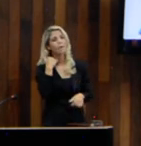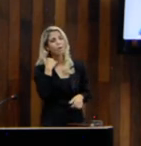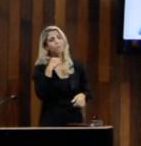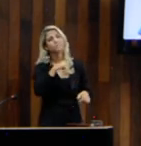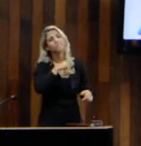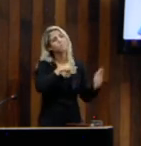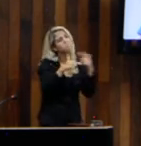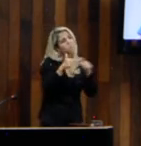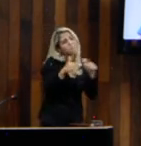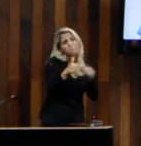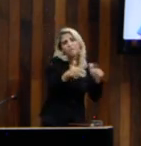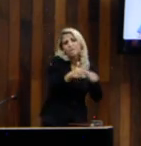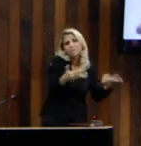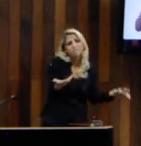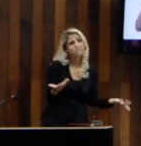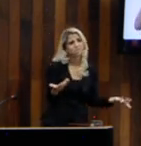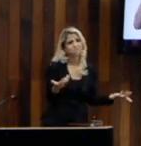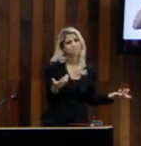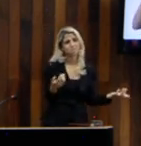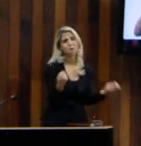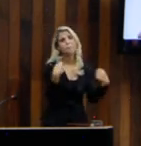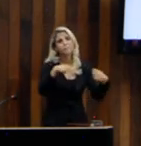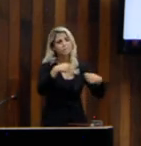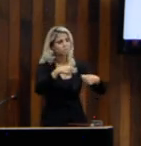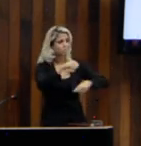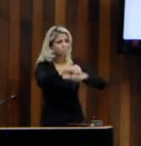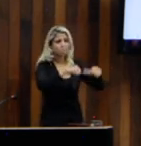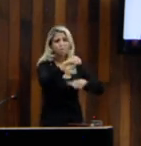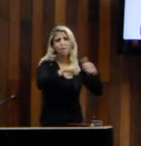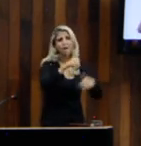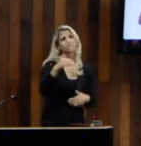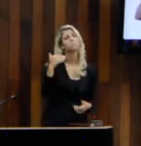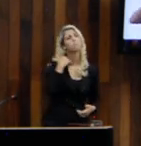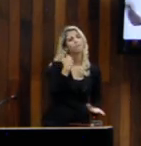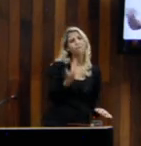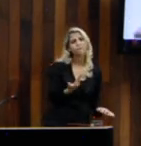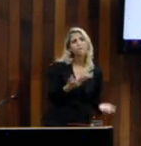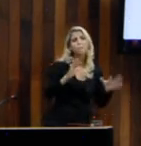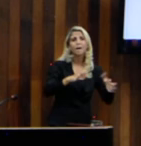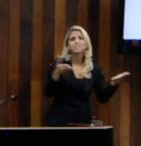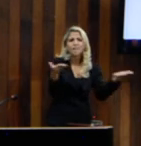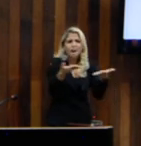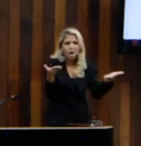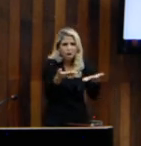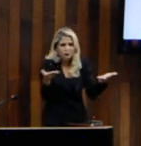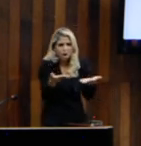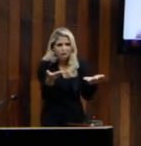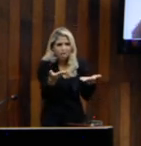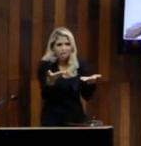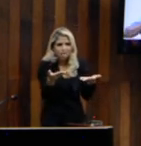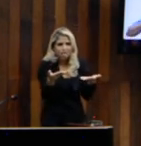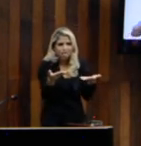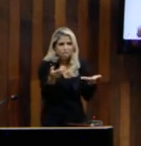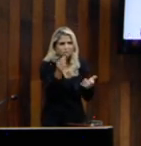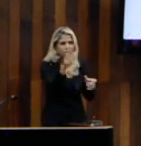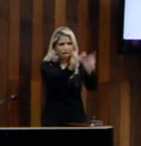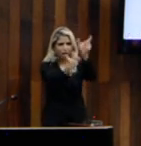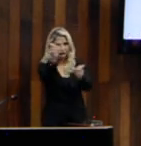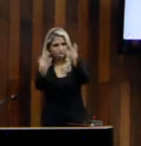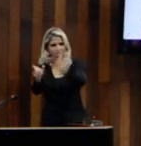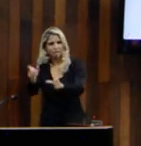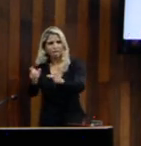endividaram. Estão pagando empréstimo. E de uma hora para outra eles vão ficar sem emprego? Nós vamos ficar sem